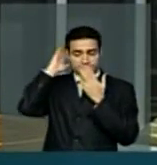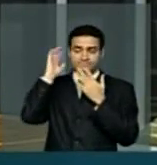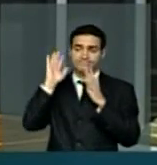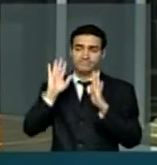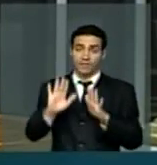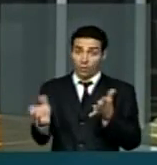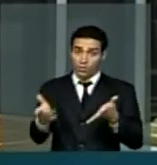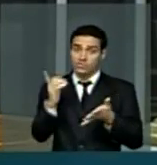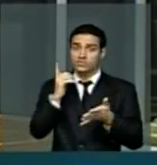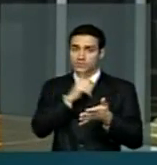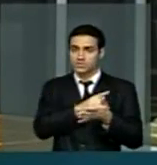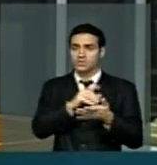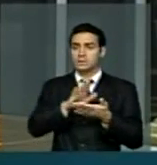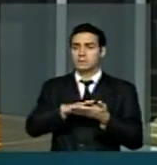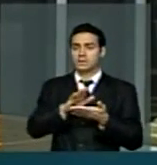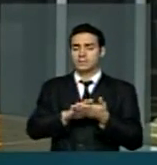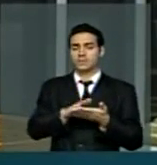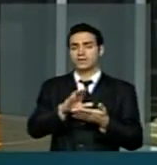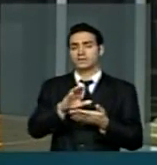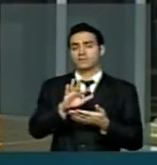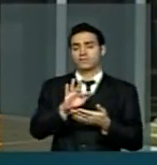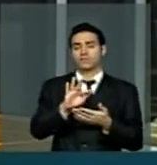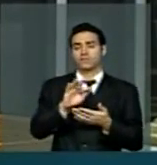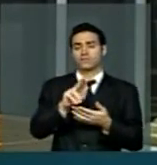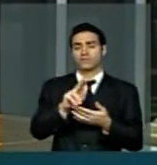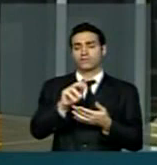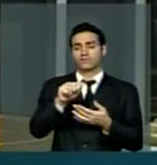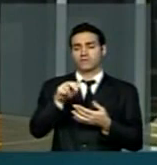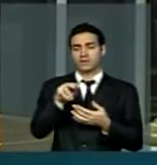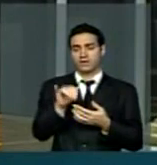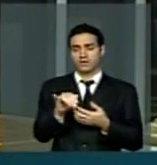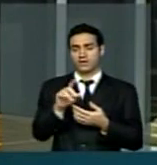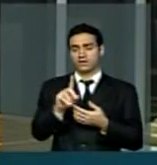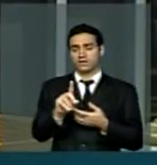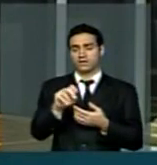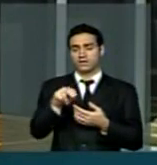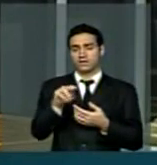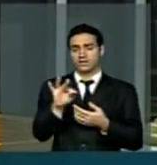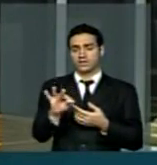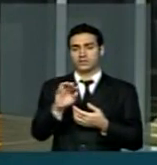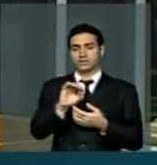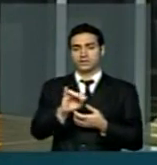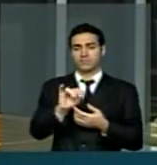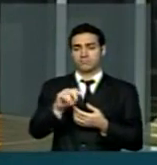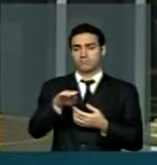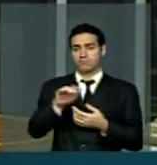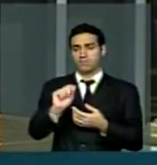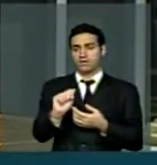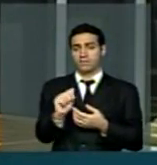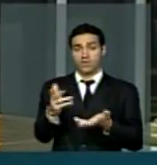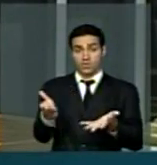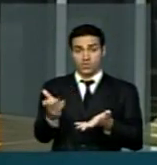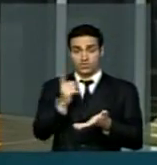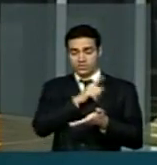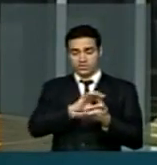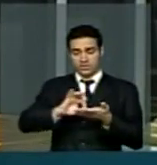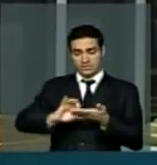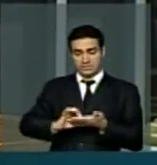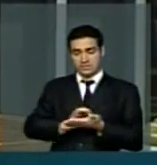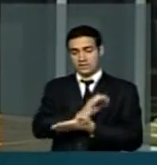Parabenizar, então, o IBAMA, a FUNAI e o DENIT, que hoje deve estar assinando a